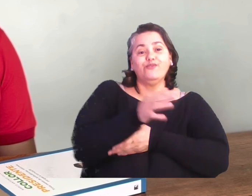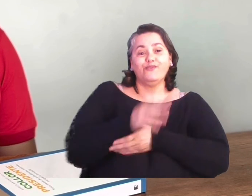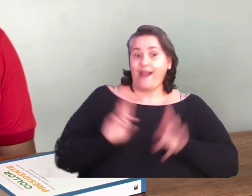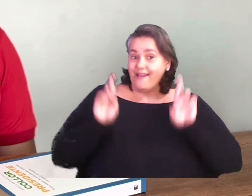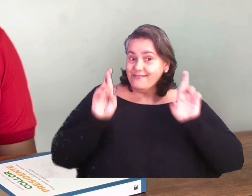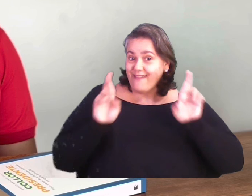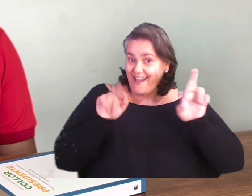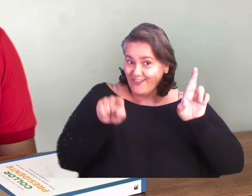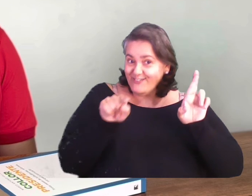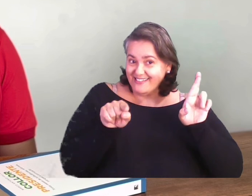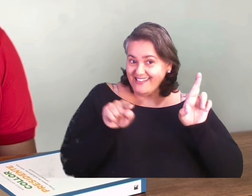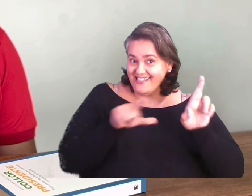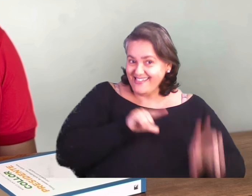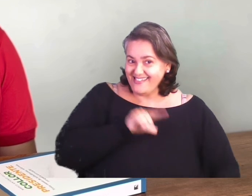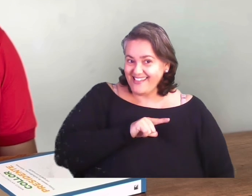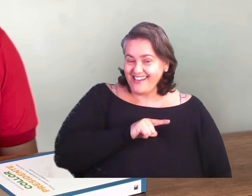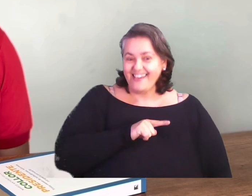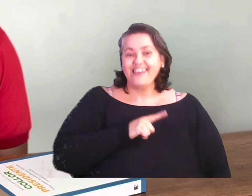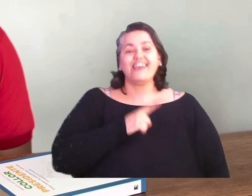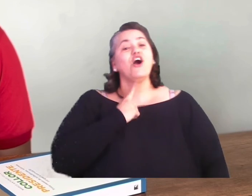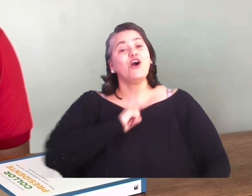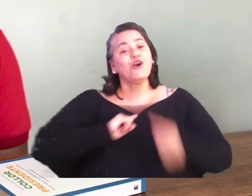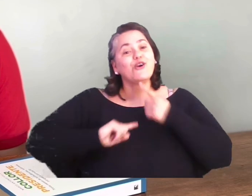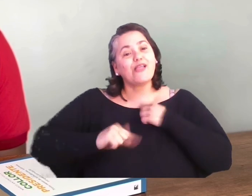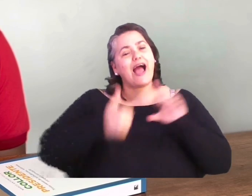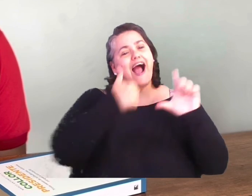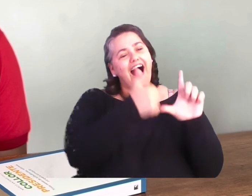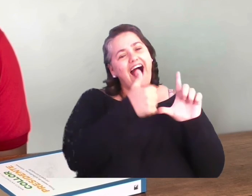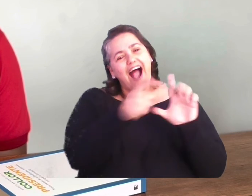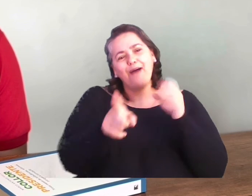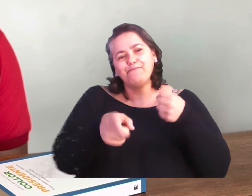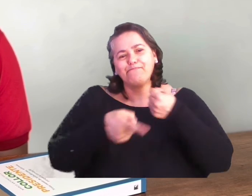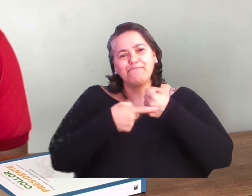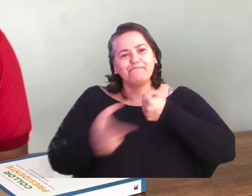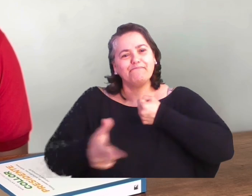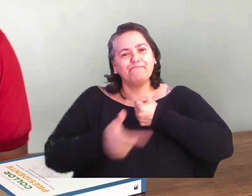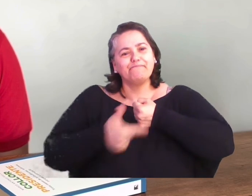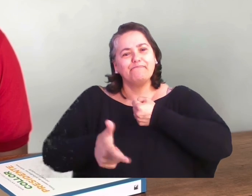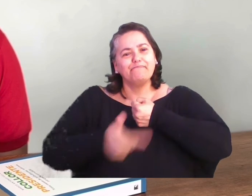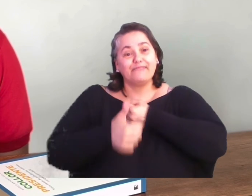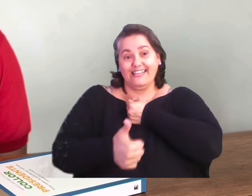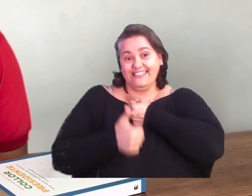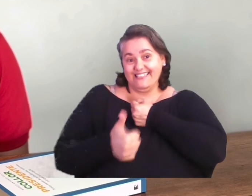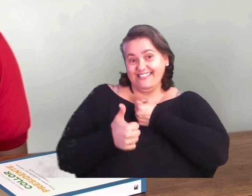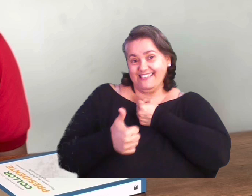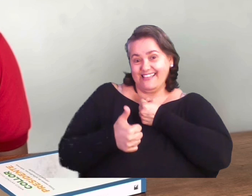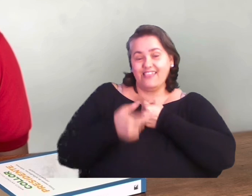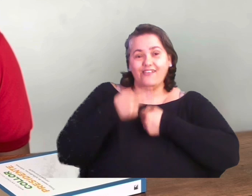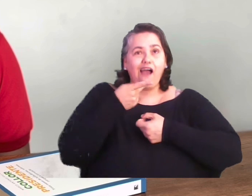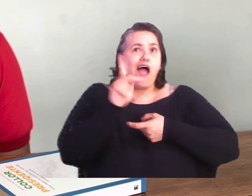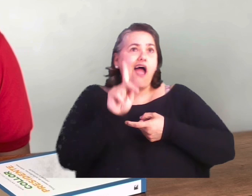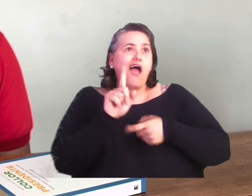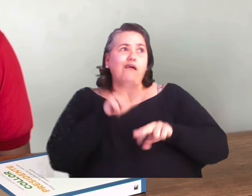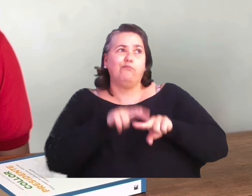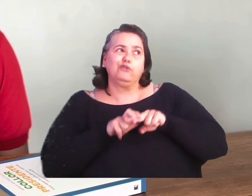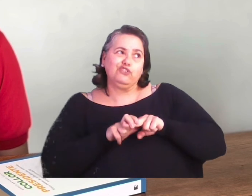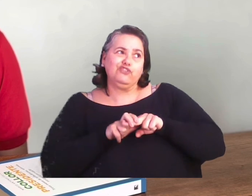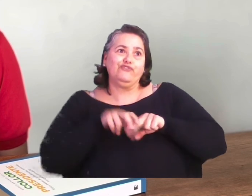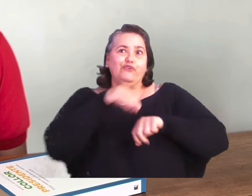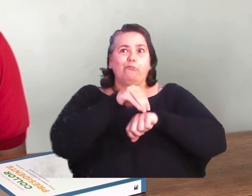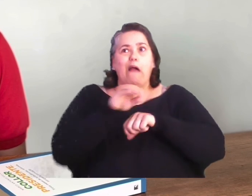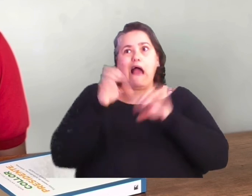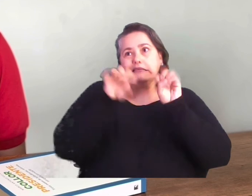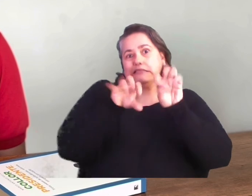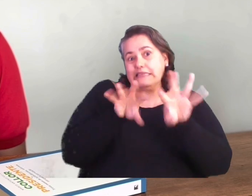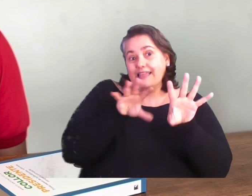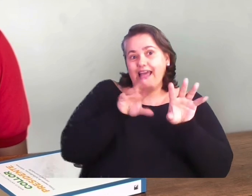que você tenha curtido esses nossos comentários aqui. A gente não tem a finalidade de dar uma